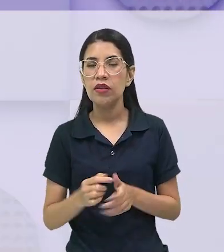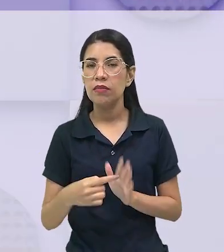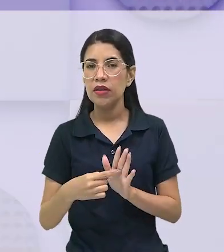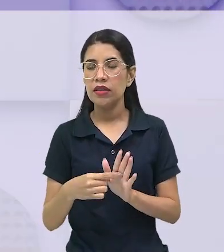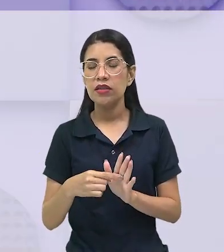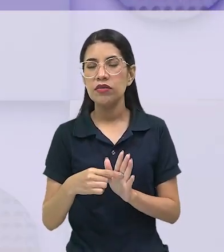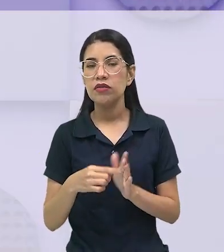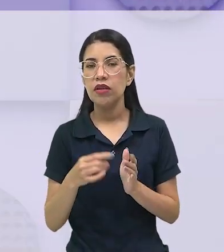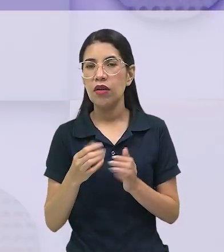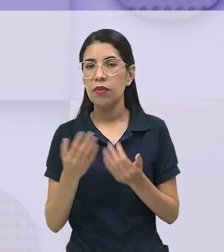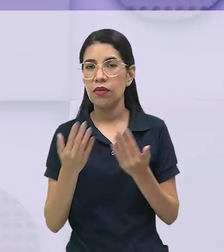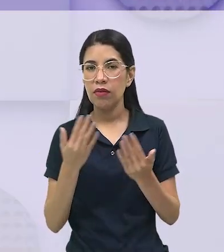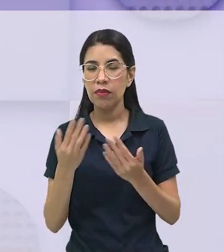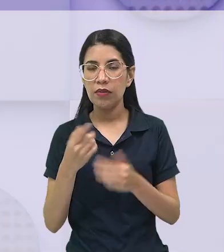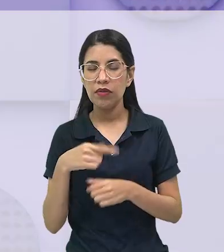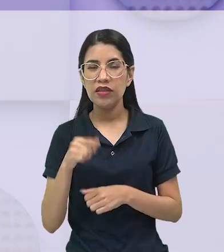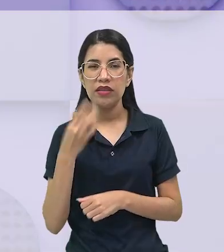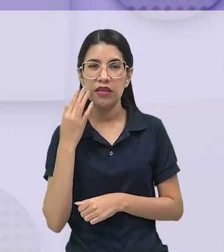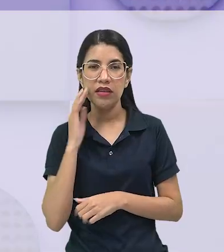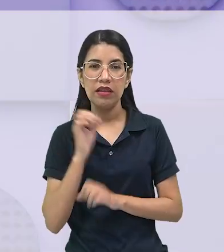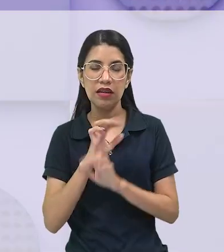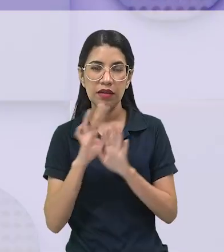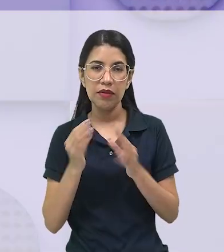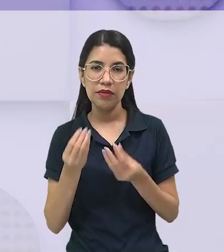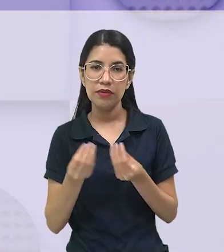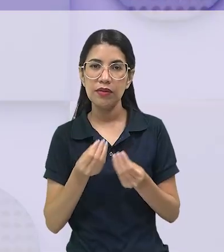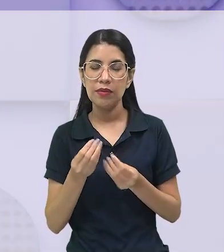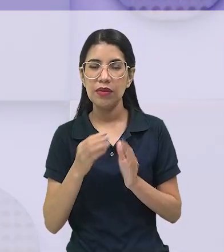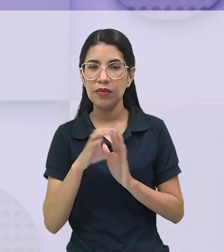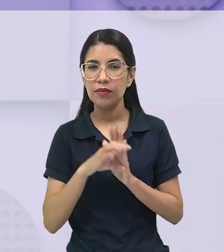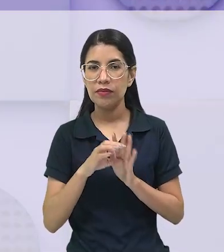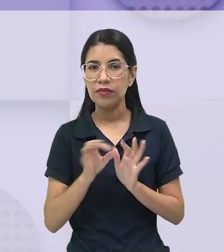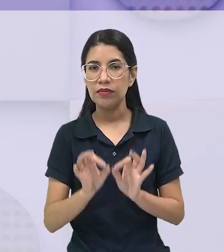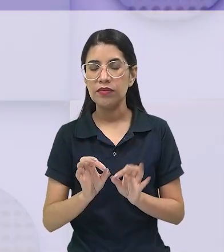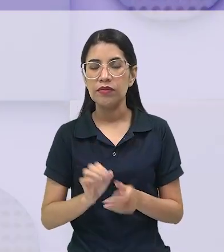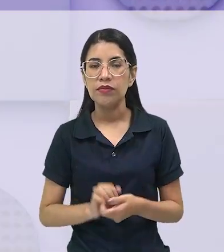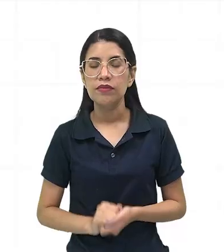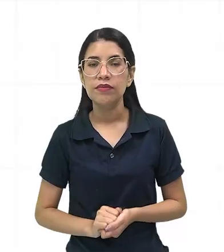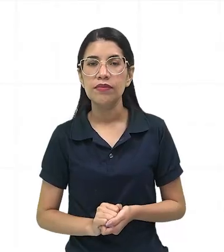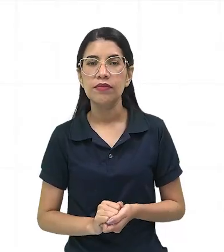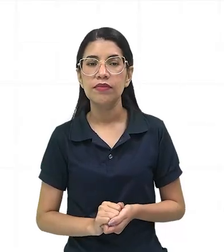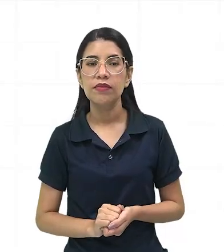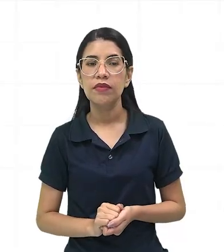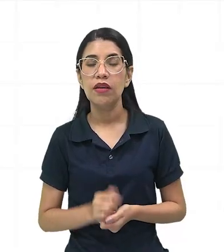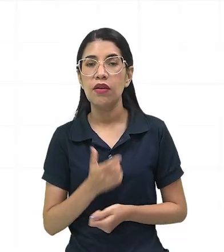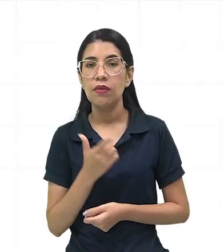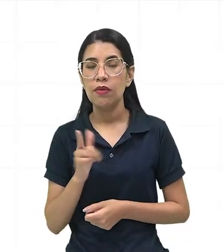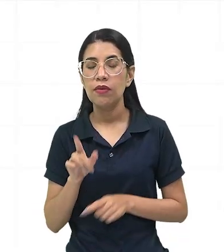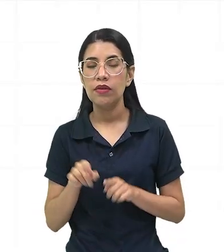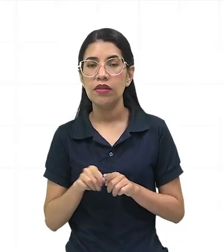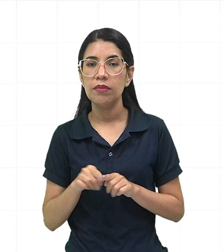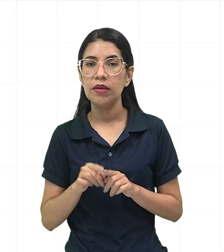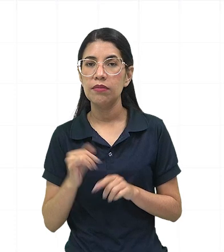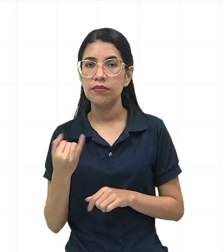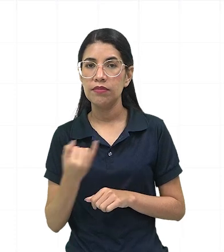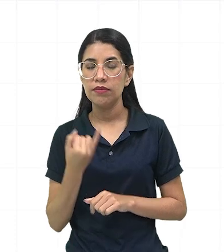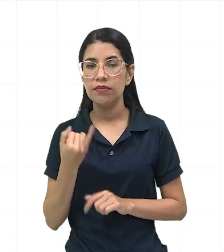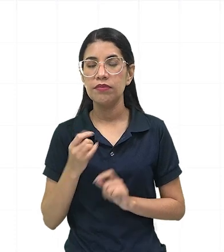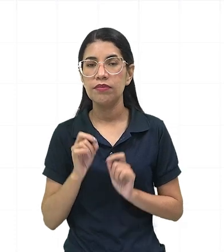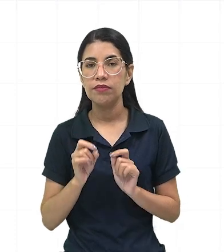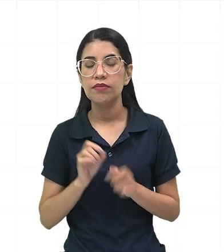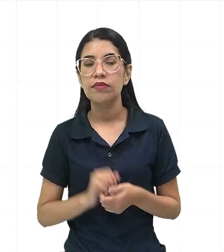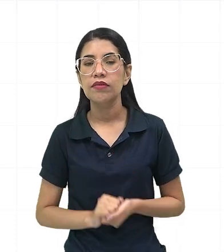poder também aprofundar um pouco esses conceitos expostos pelo vídeo. E aqui vamos ver um outro ponto muito importante,